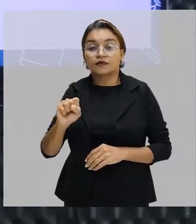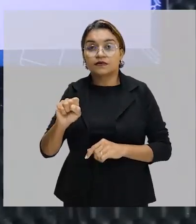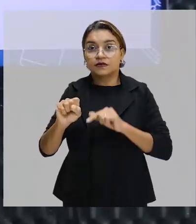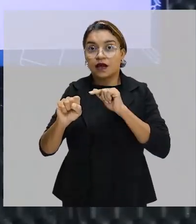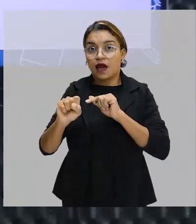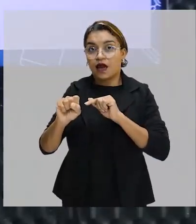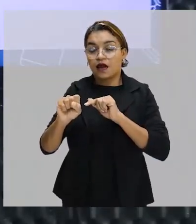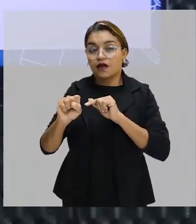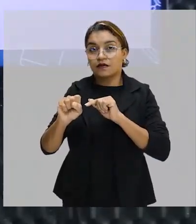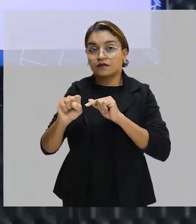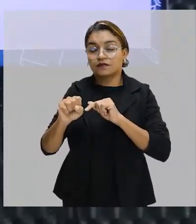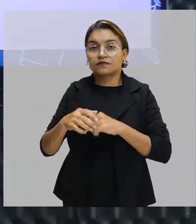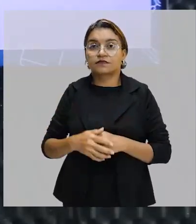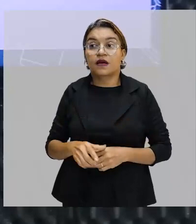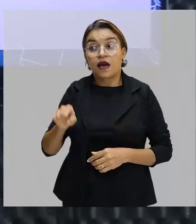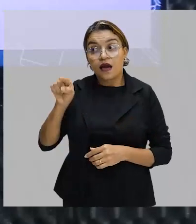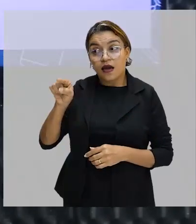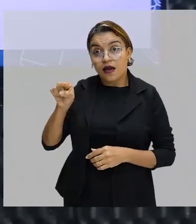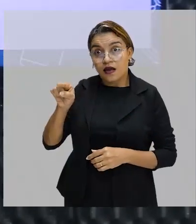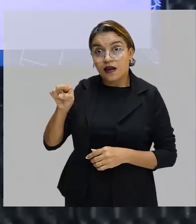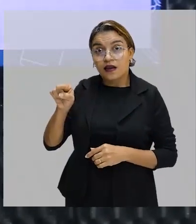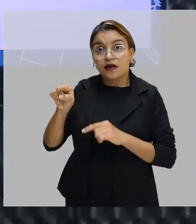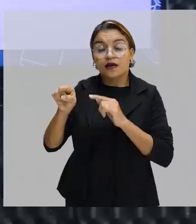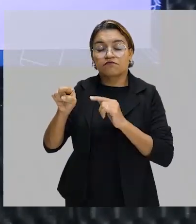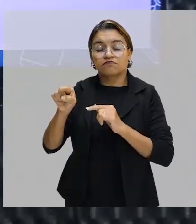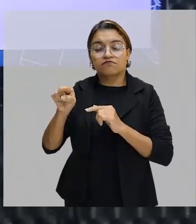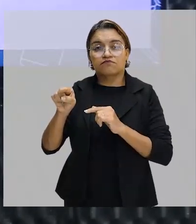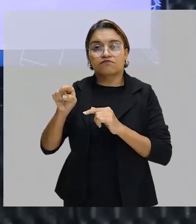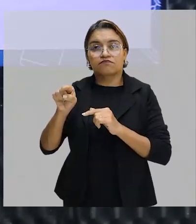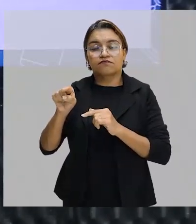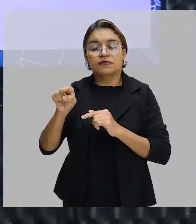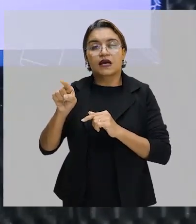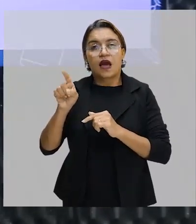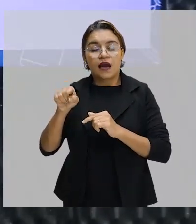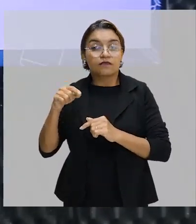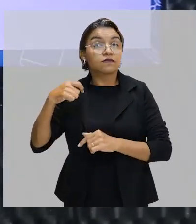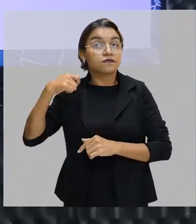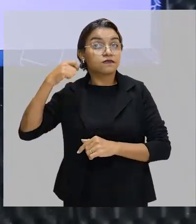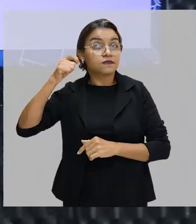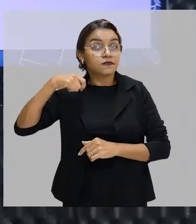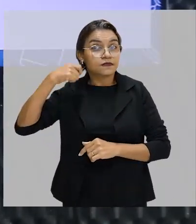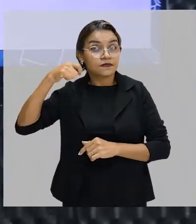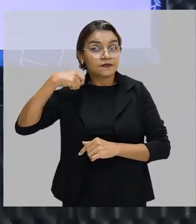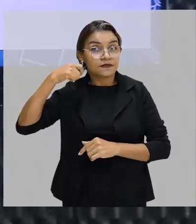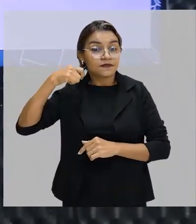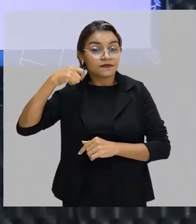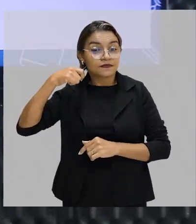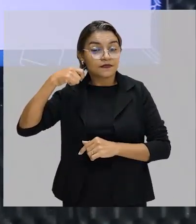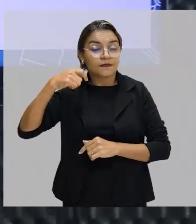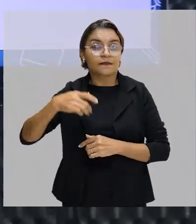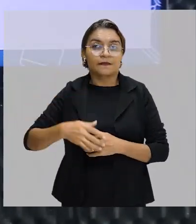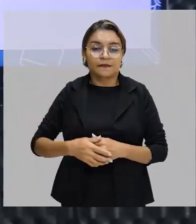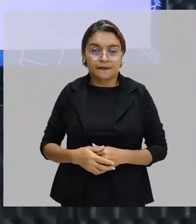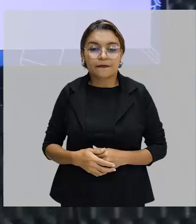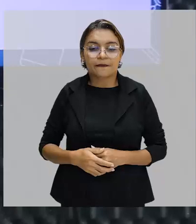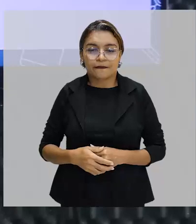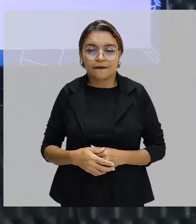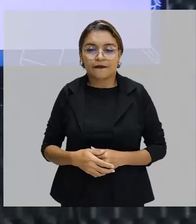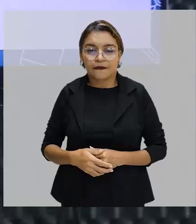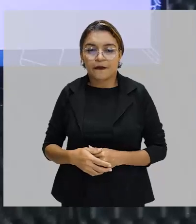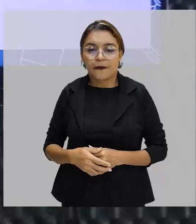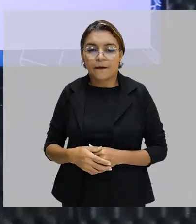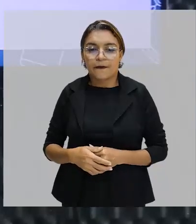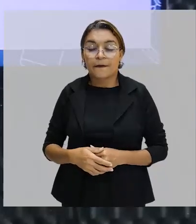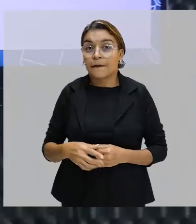O James é um advogado, falando da profissão desse sujeito. Por que que eu usei is? Porque